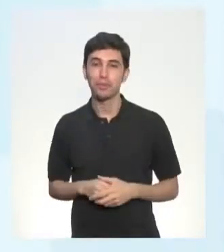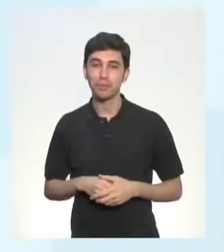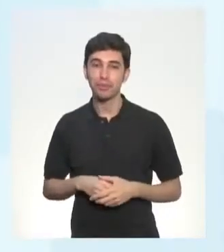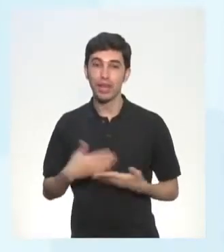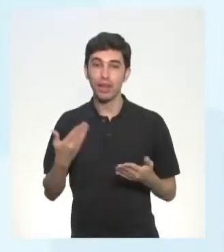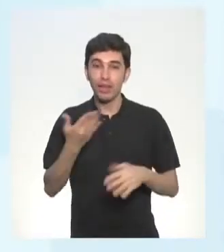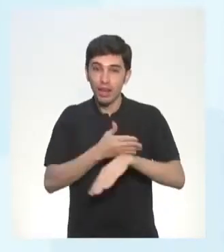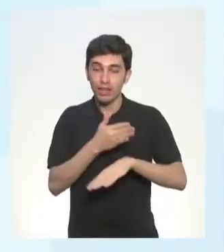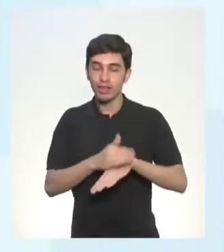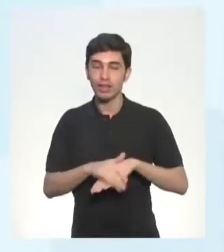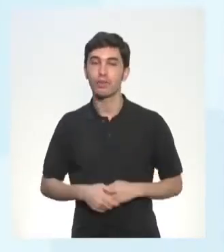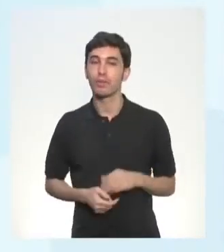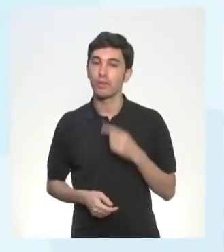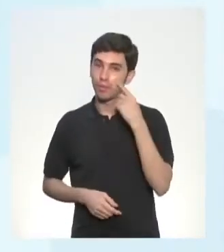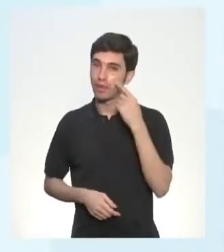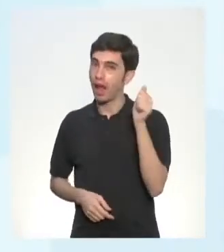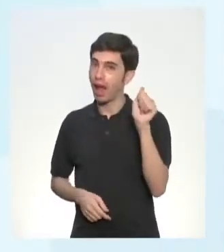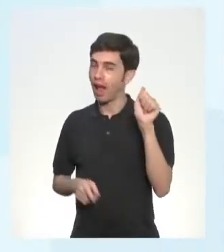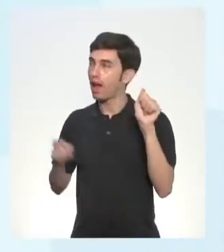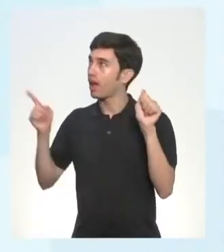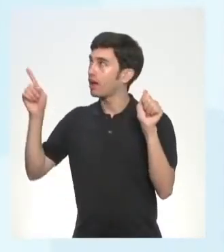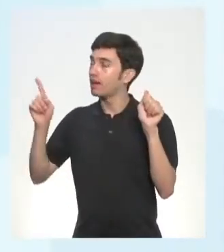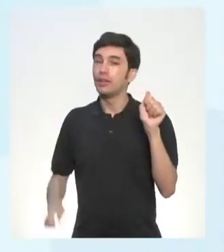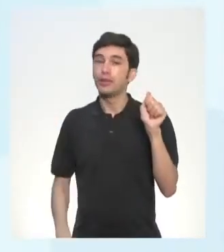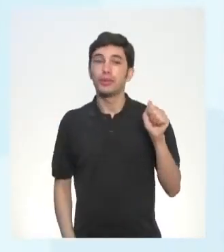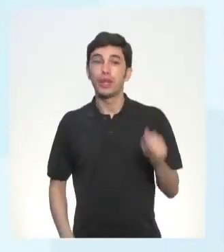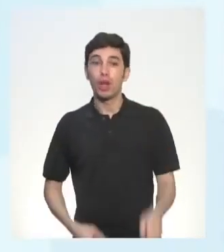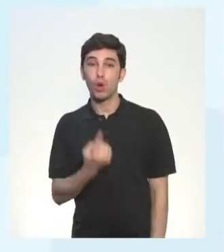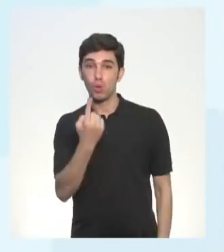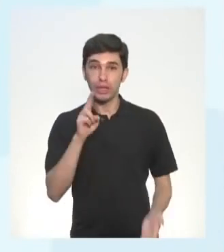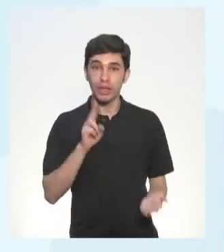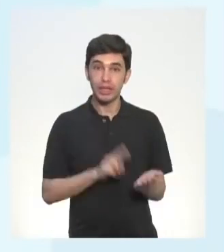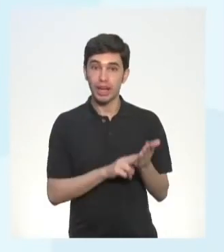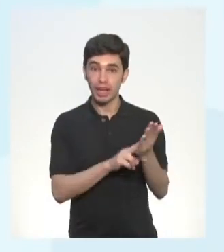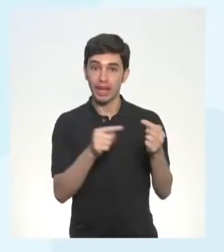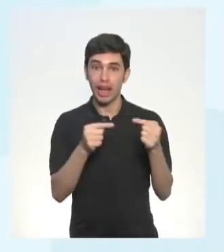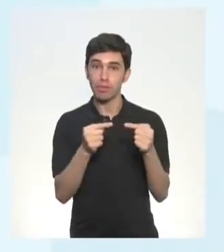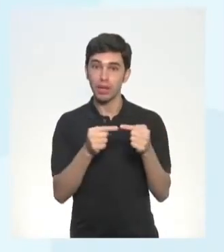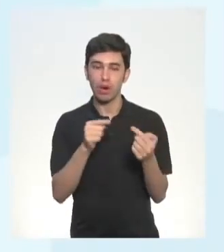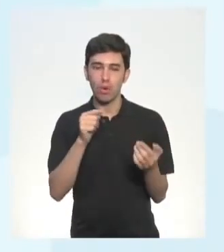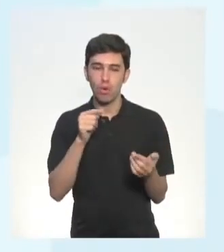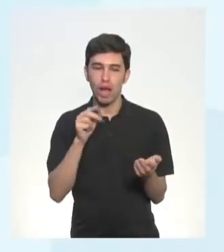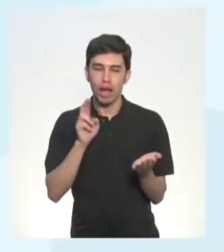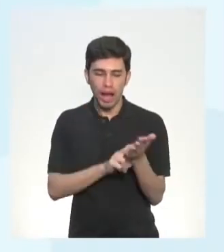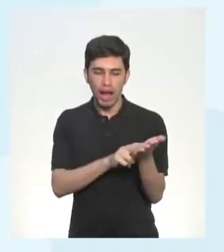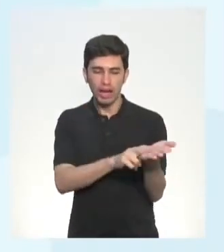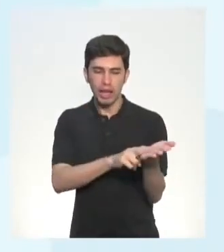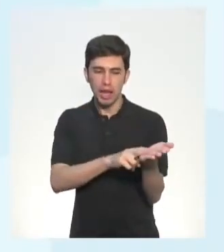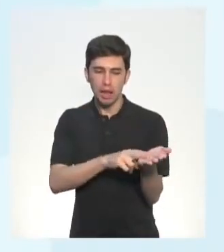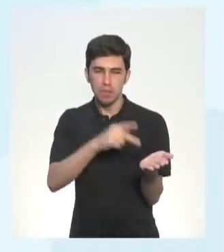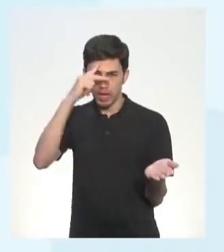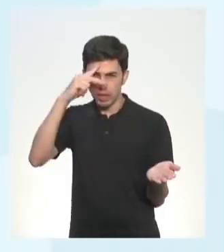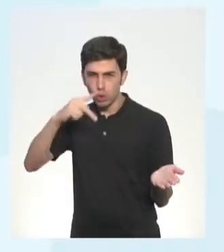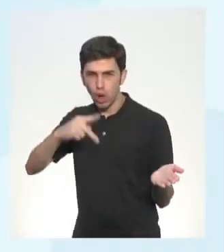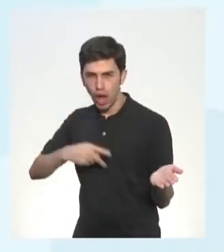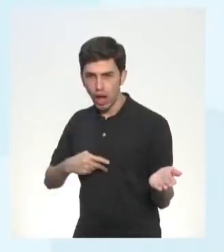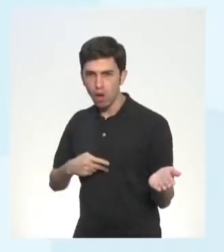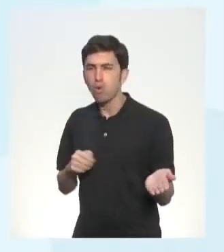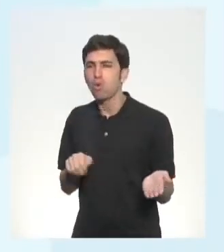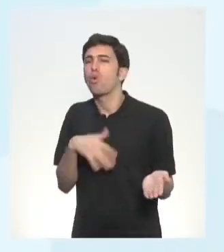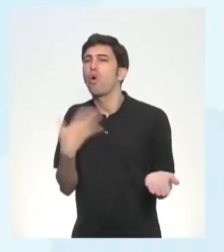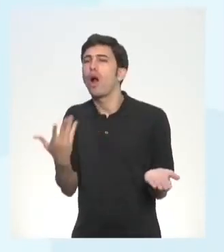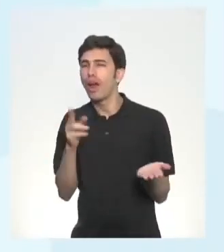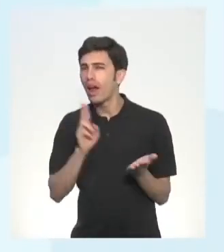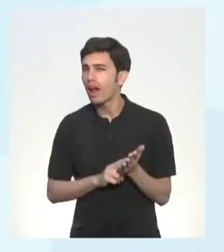Exercitando. Uma dessas cartas é chamada de carta pessoal. Qual é a carta e como